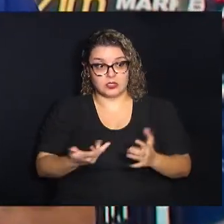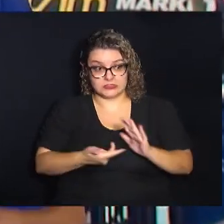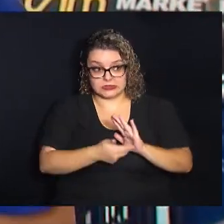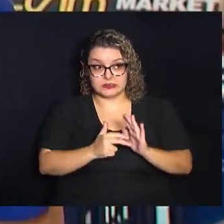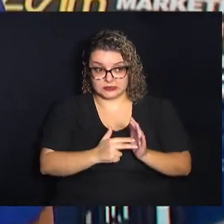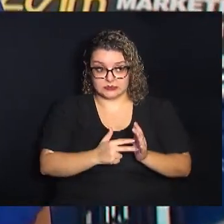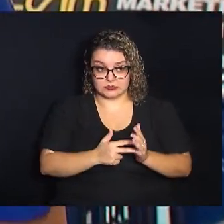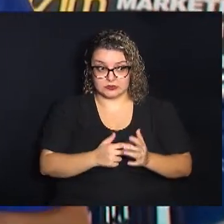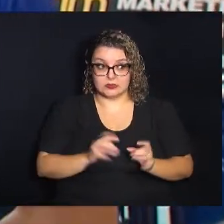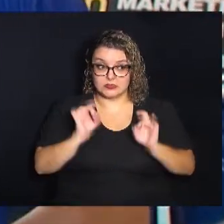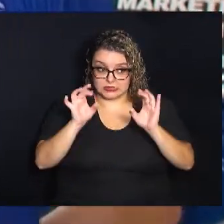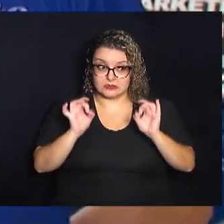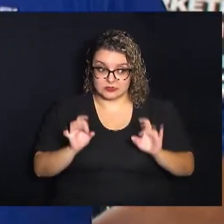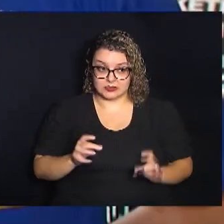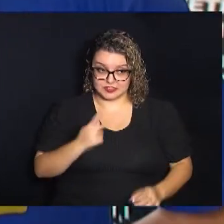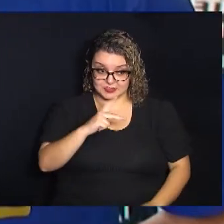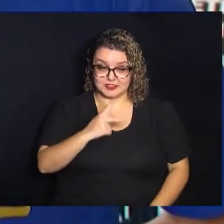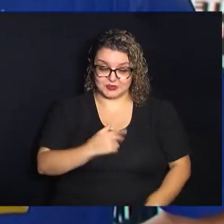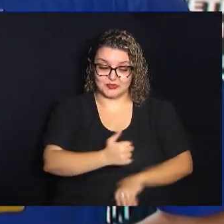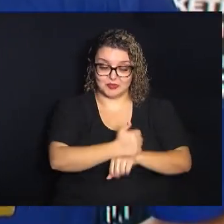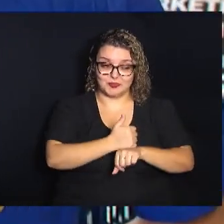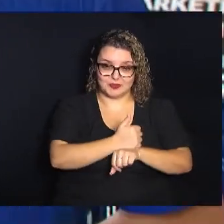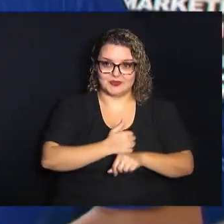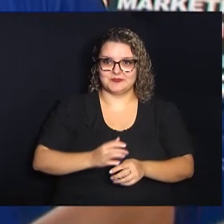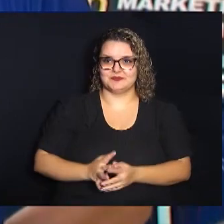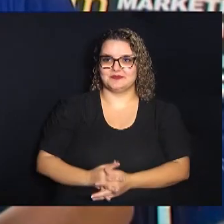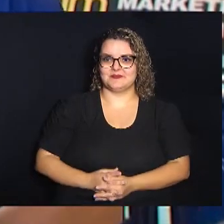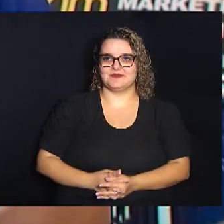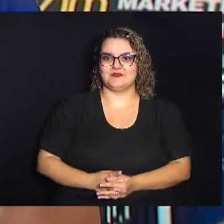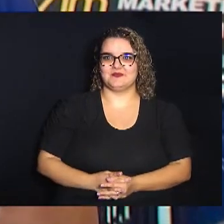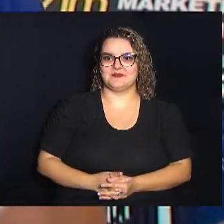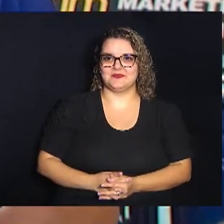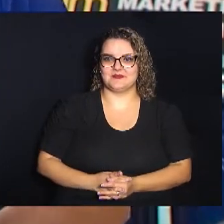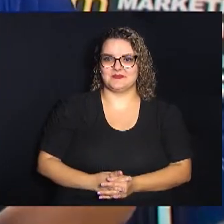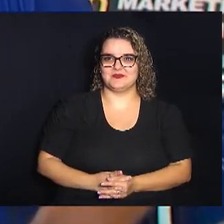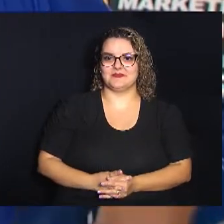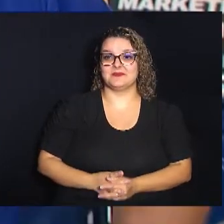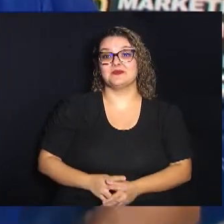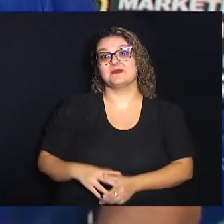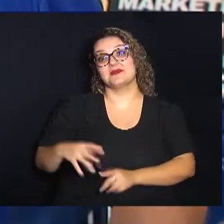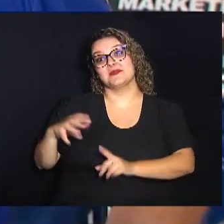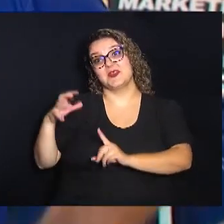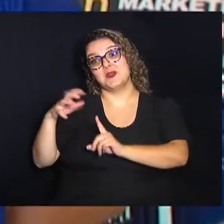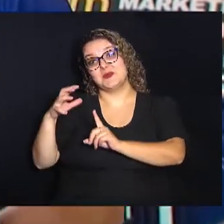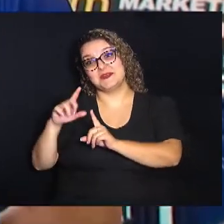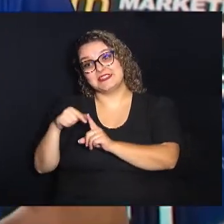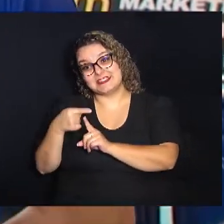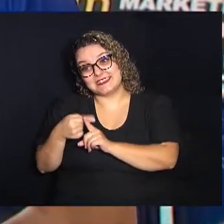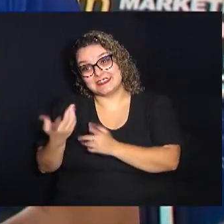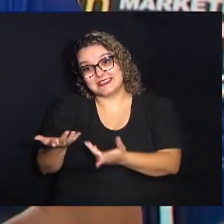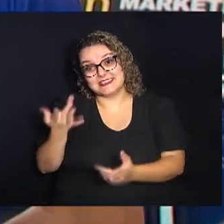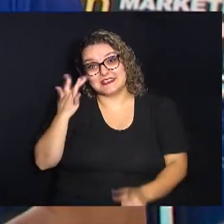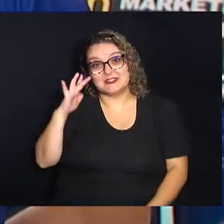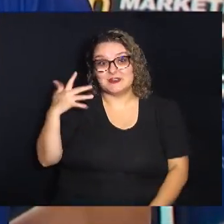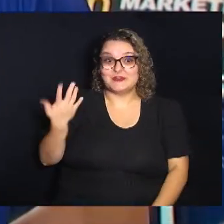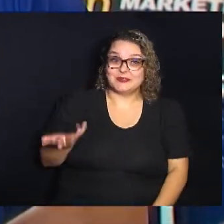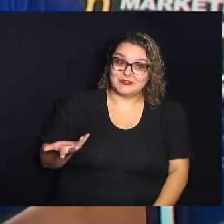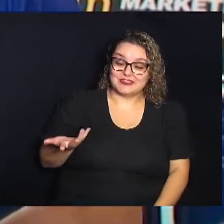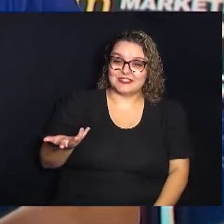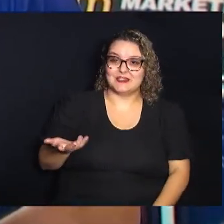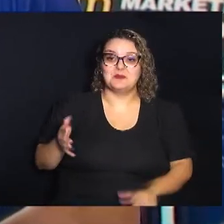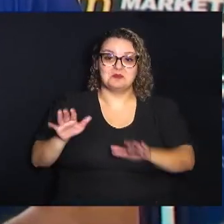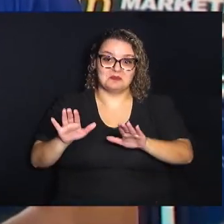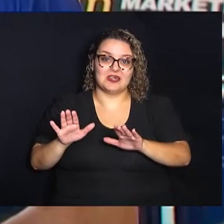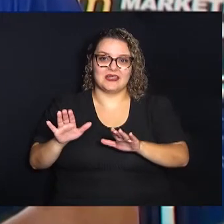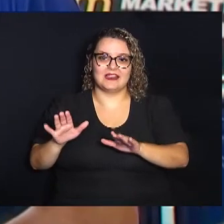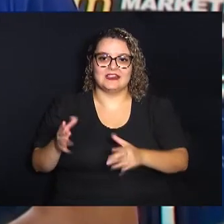algo muito especial aí na sua carreira? O do português fluente, não sei se a gente dá para entender, mas estou 7